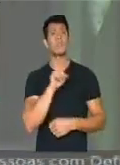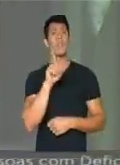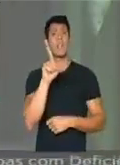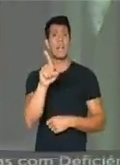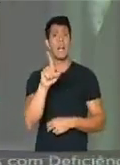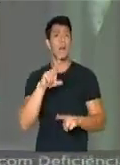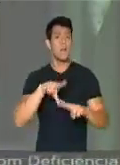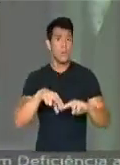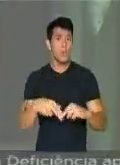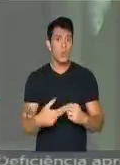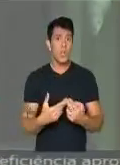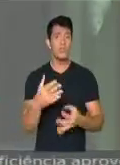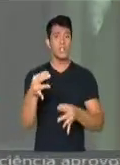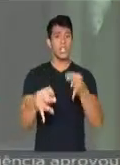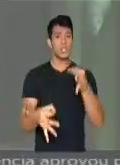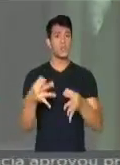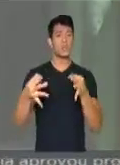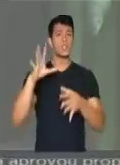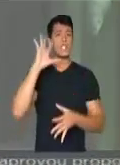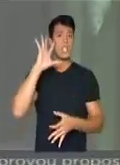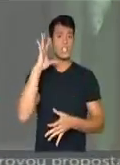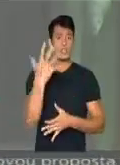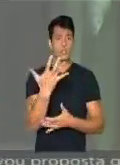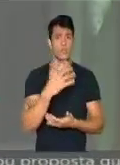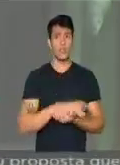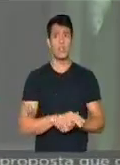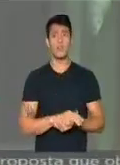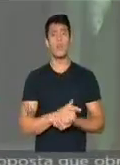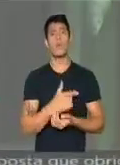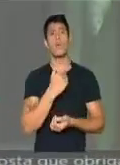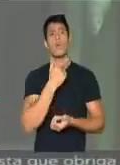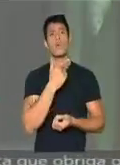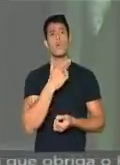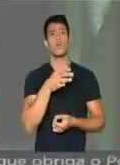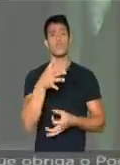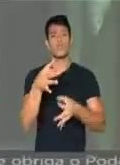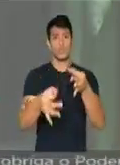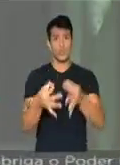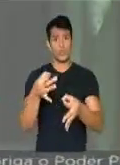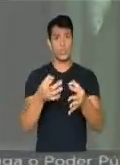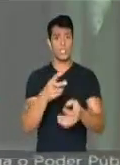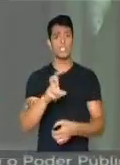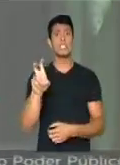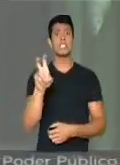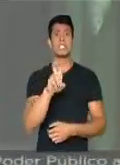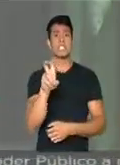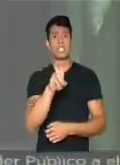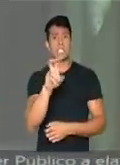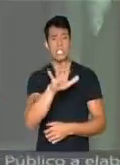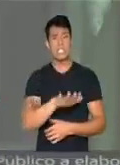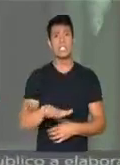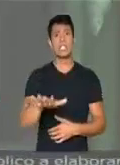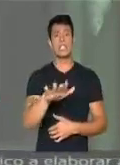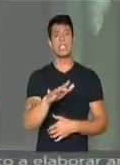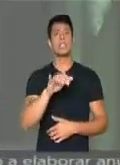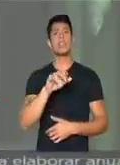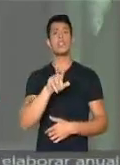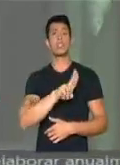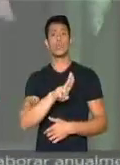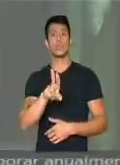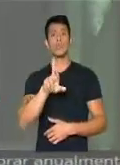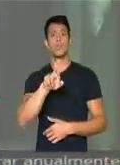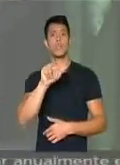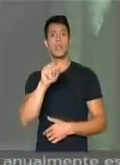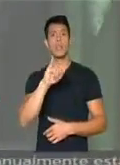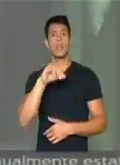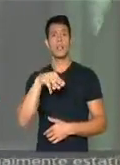baseada numa decisão da Justiça, doutor juiz da Quinta Vara, juiz Raimundo Rodrigues,